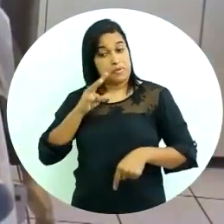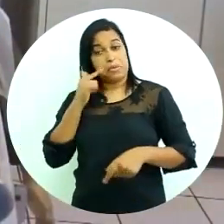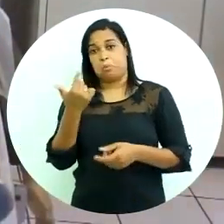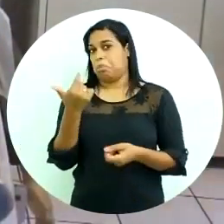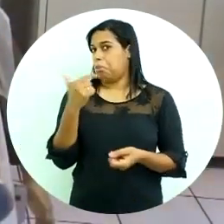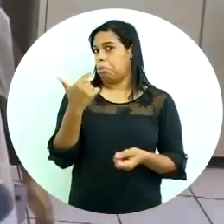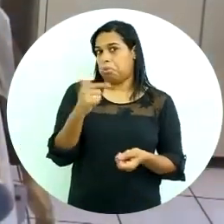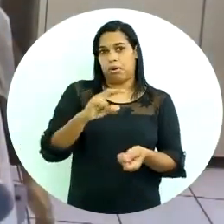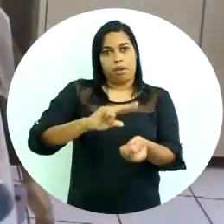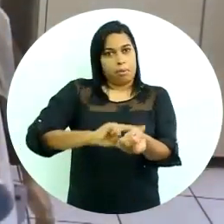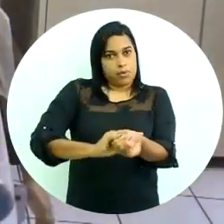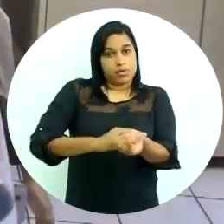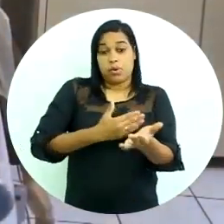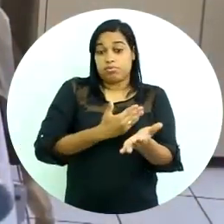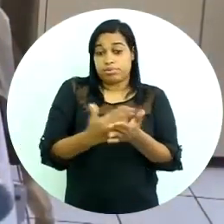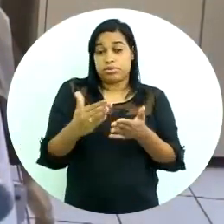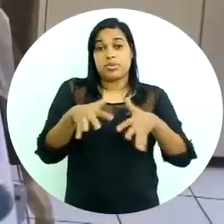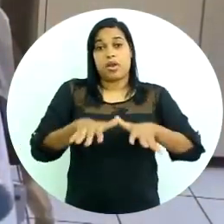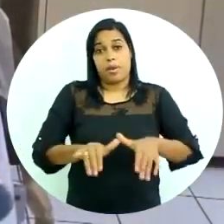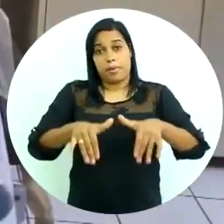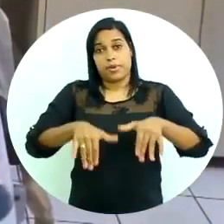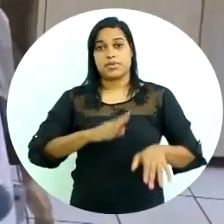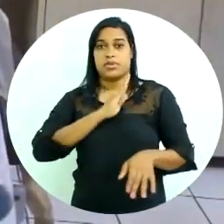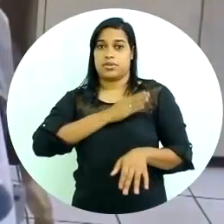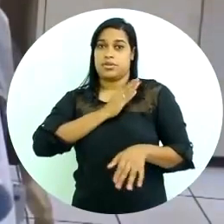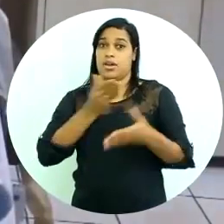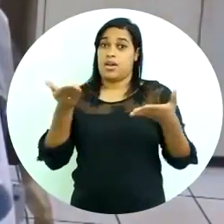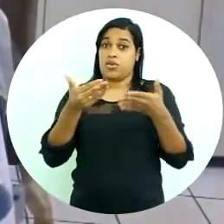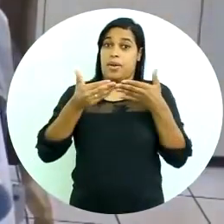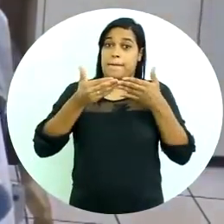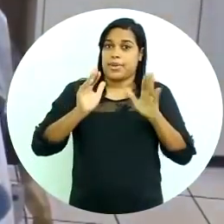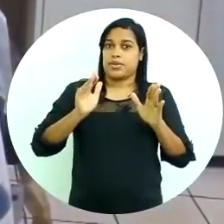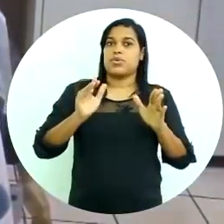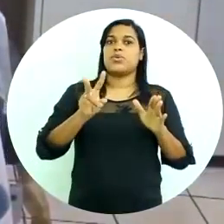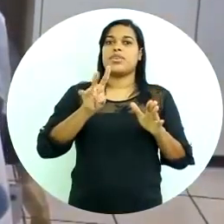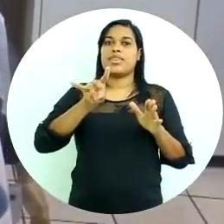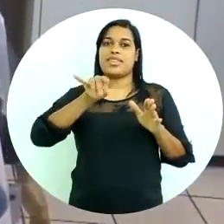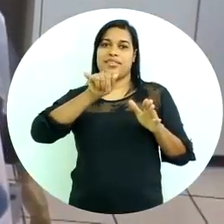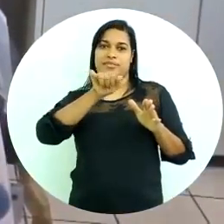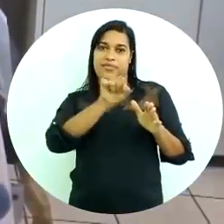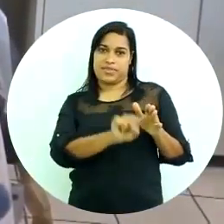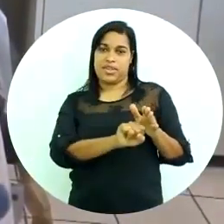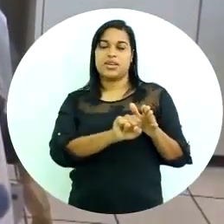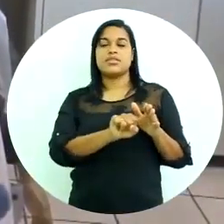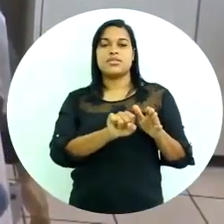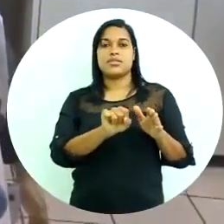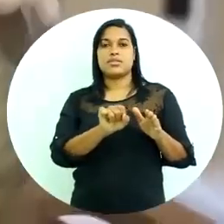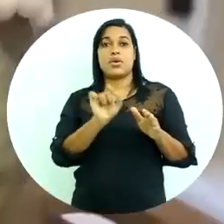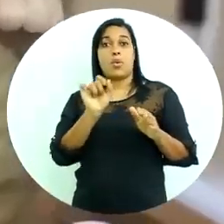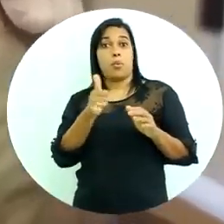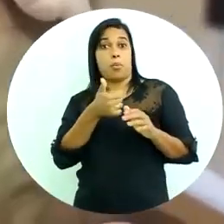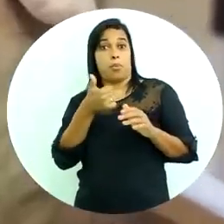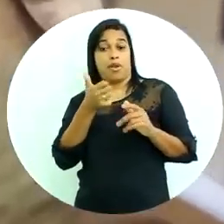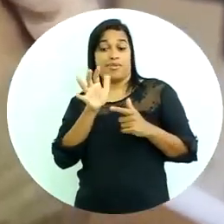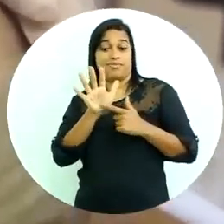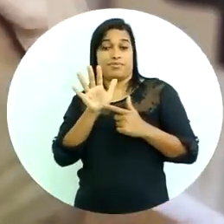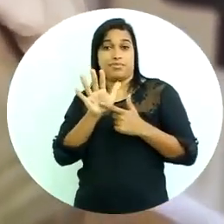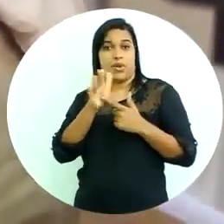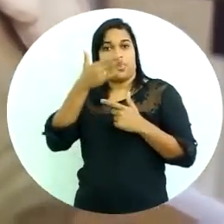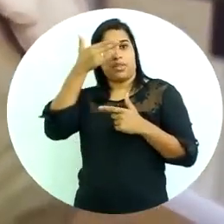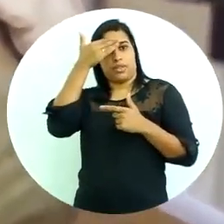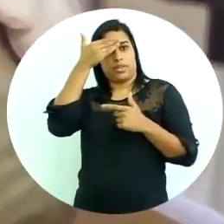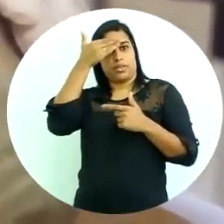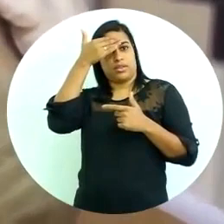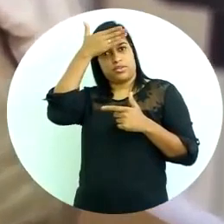pulso, iniciou a massagem cardíaca, a gente vai promover a abertura de vias aéreas. Tá? Uma mão a gente coloca na fronte, tá na testa